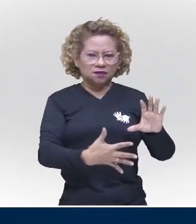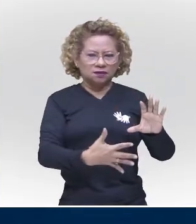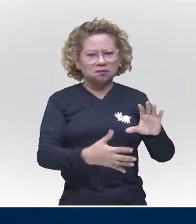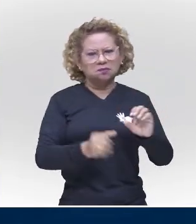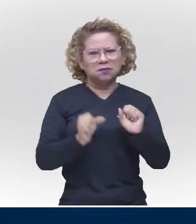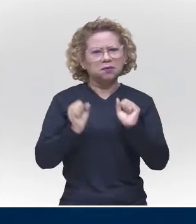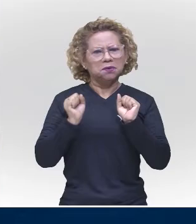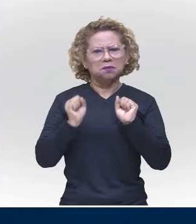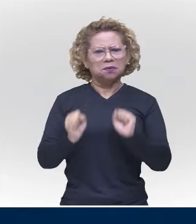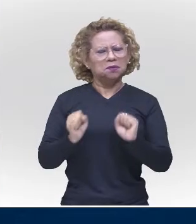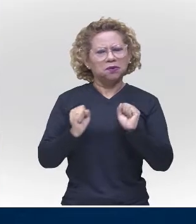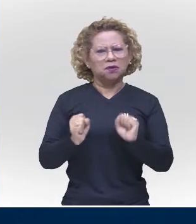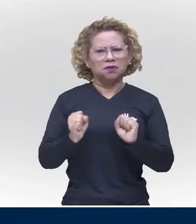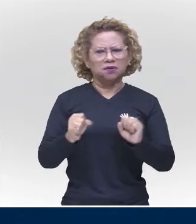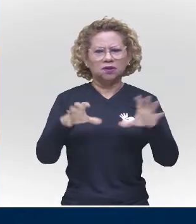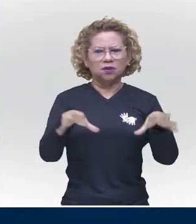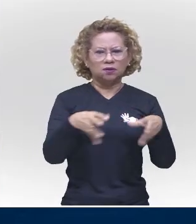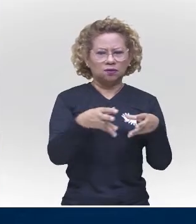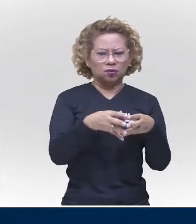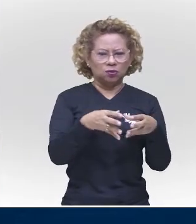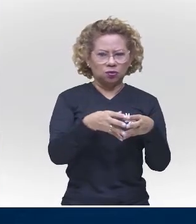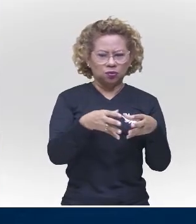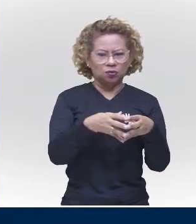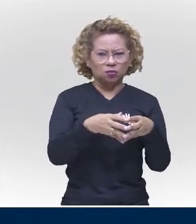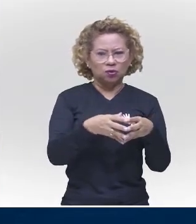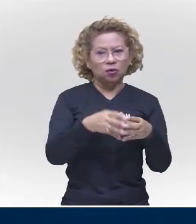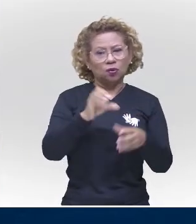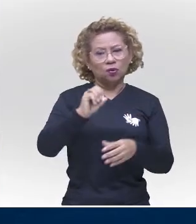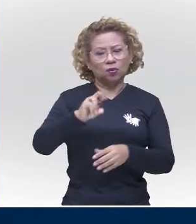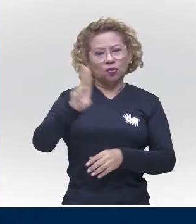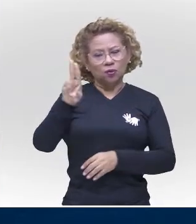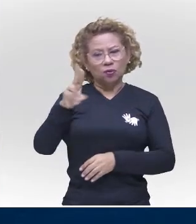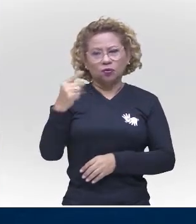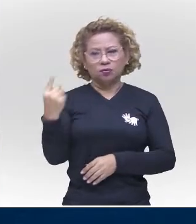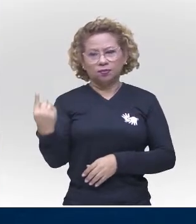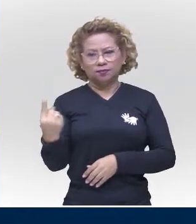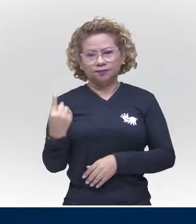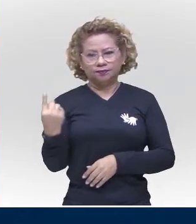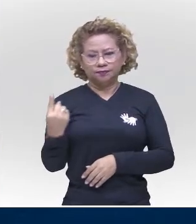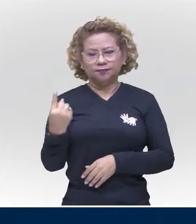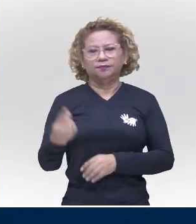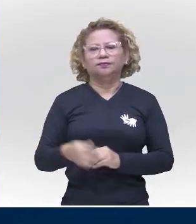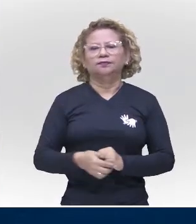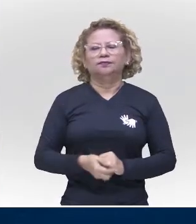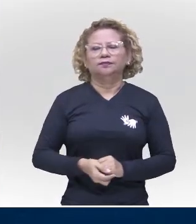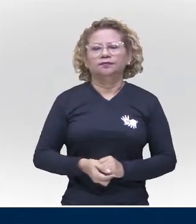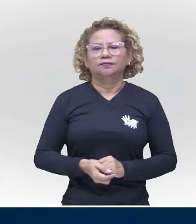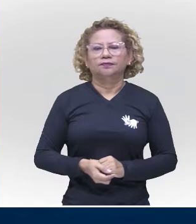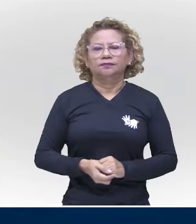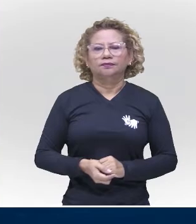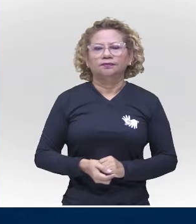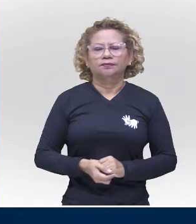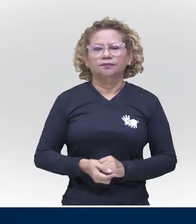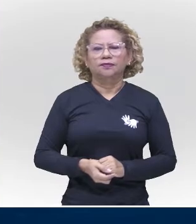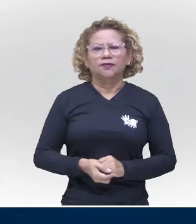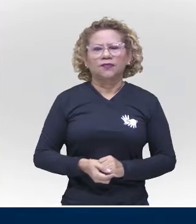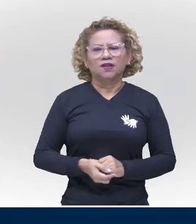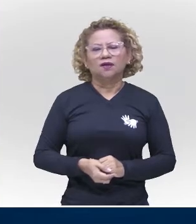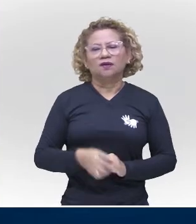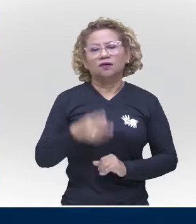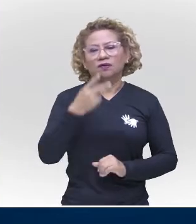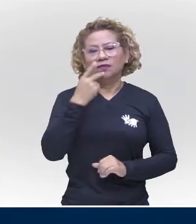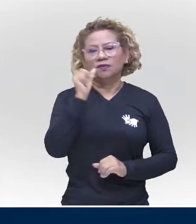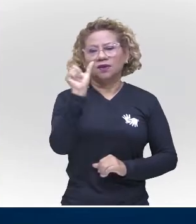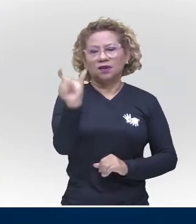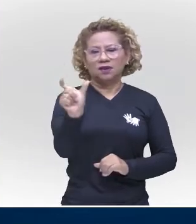pode ser individual ou coletivo. Individual, o próprio nome já diz, né? Nós